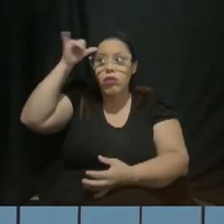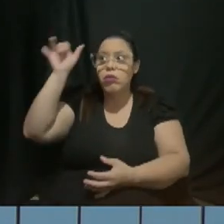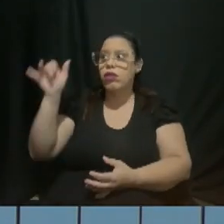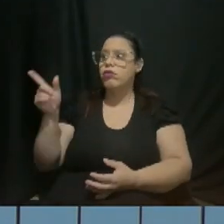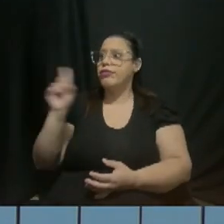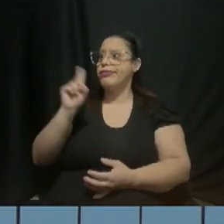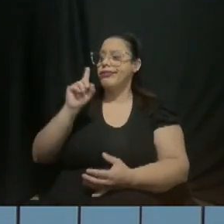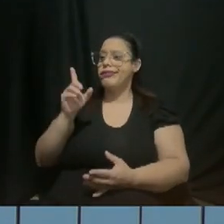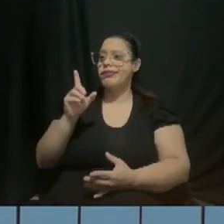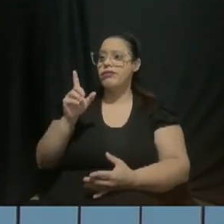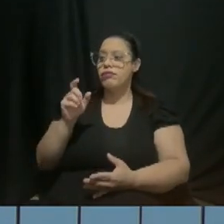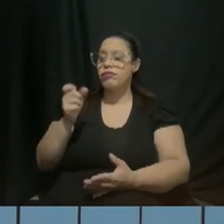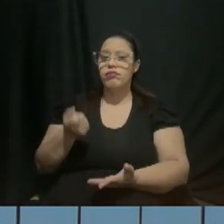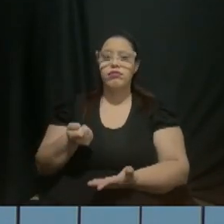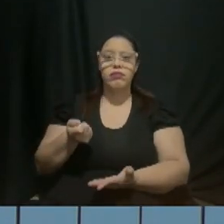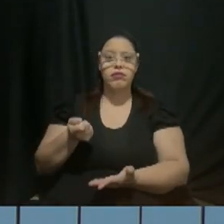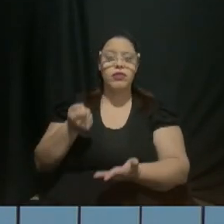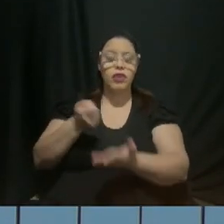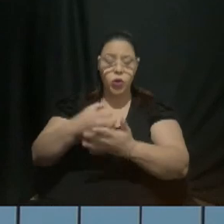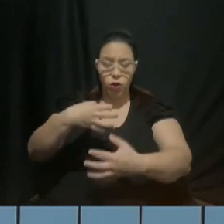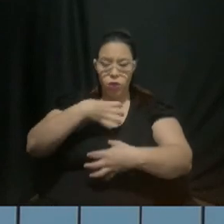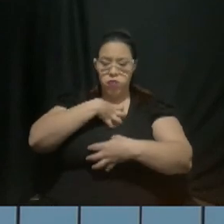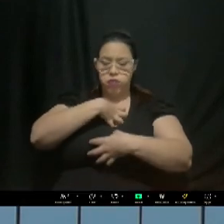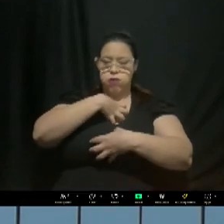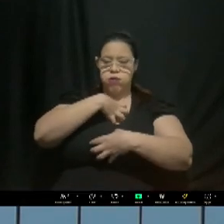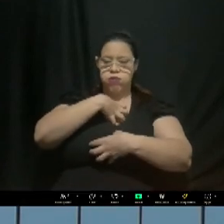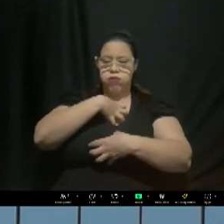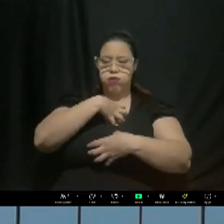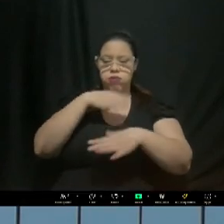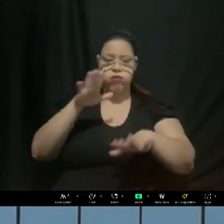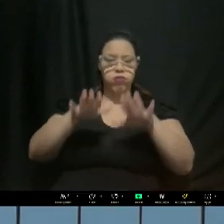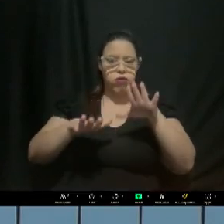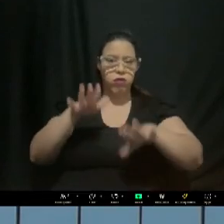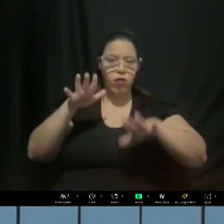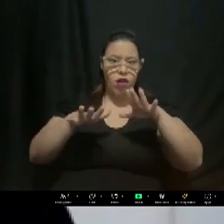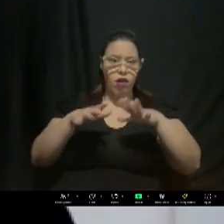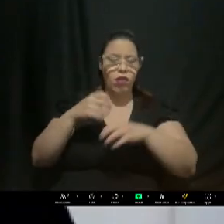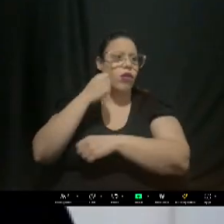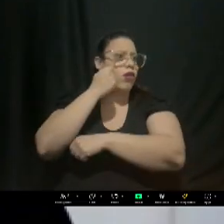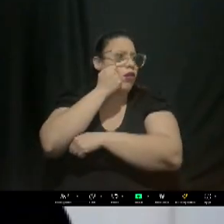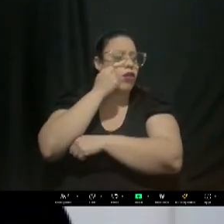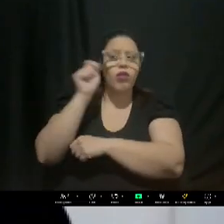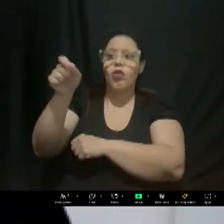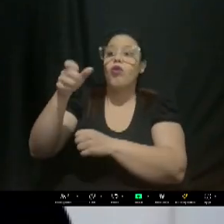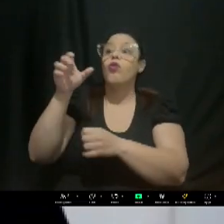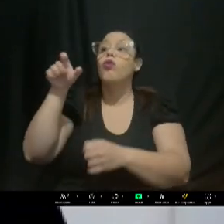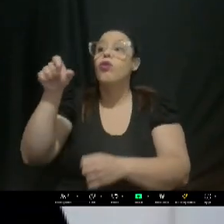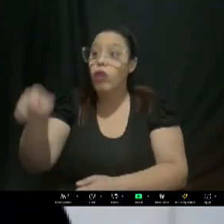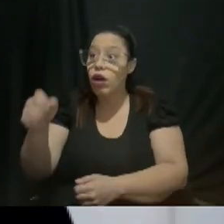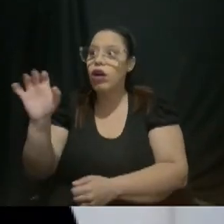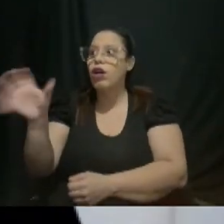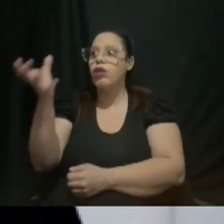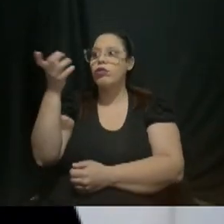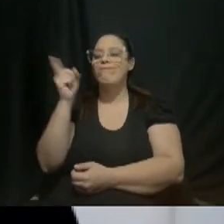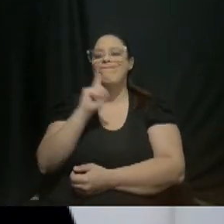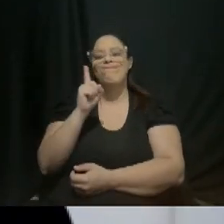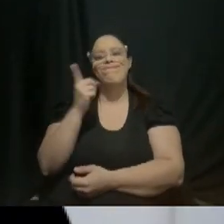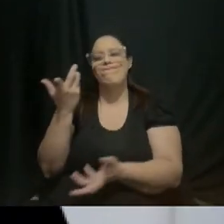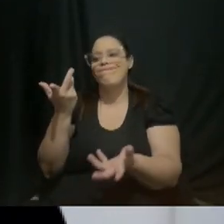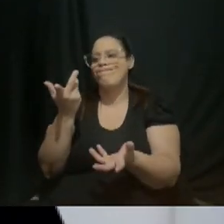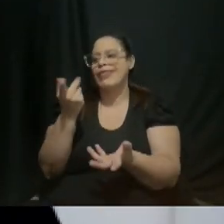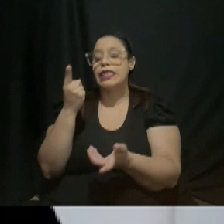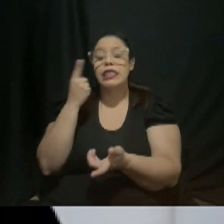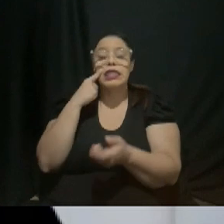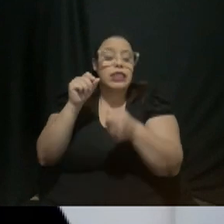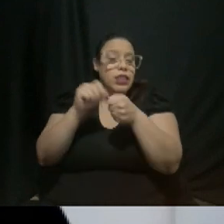ser sentido e medido, mas não tem como prever, né? Isso, não tem como prever. O que a gente faz são sistemas de alerta, né?